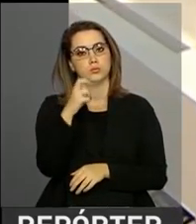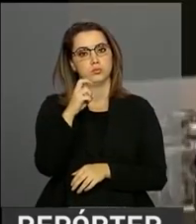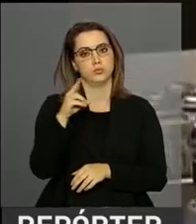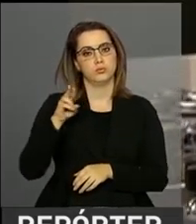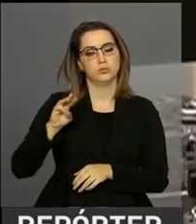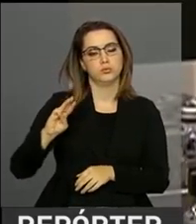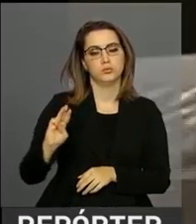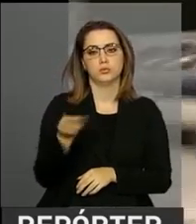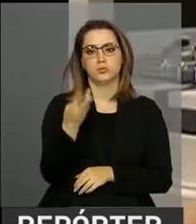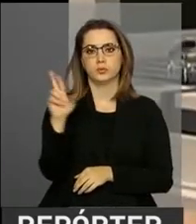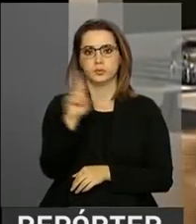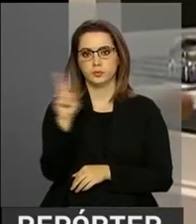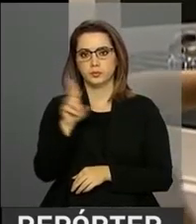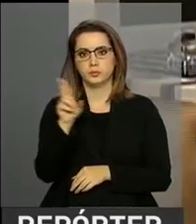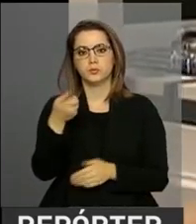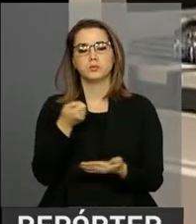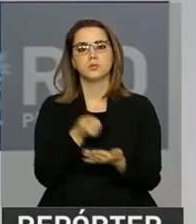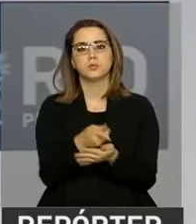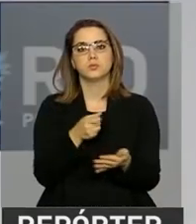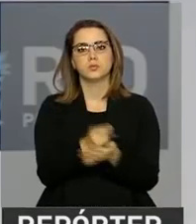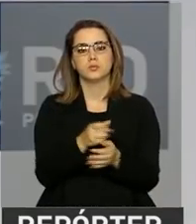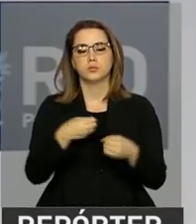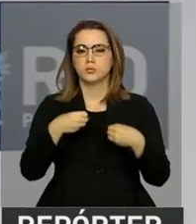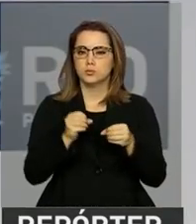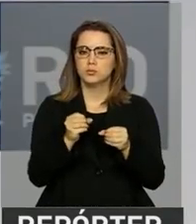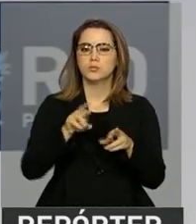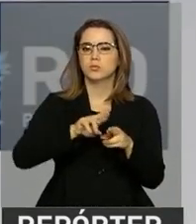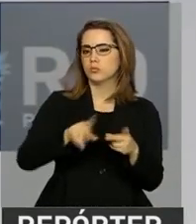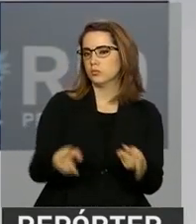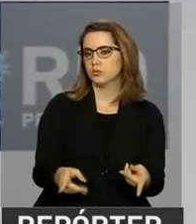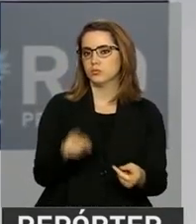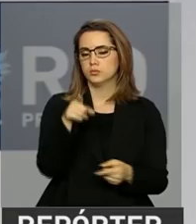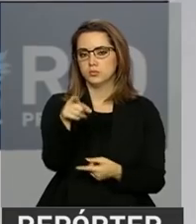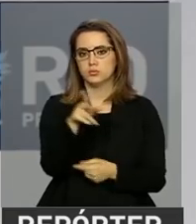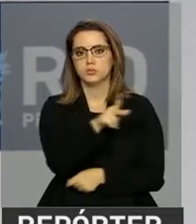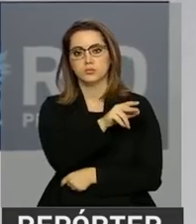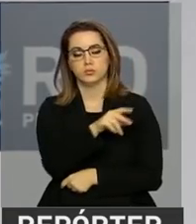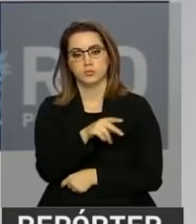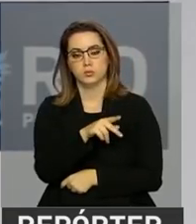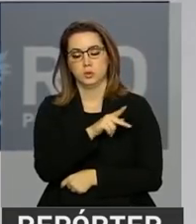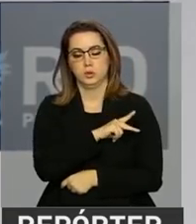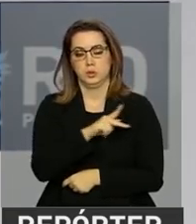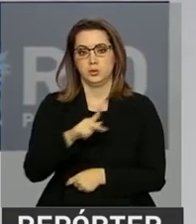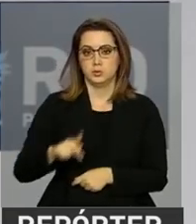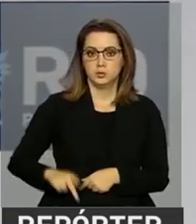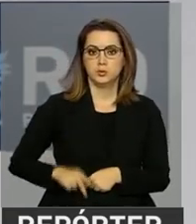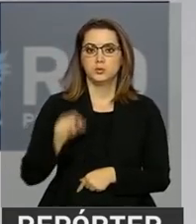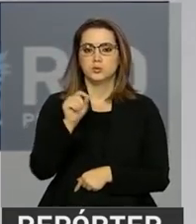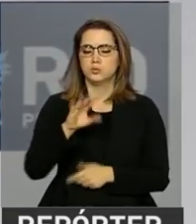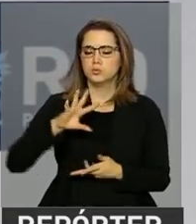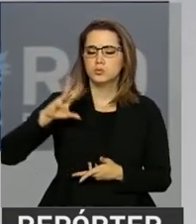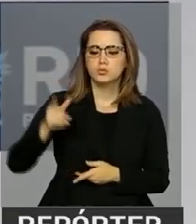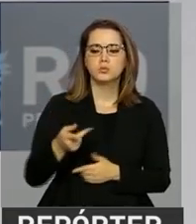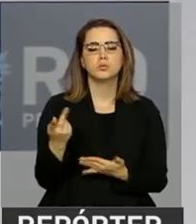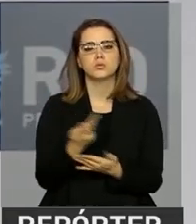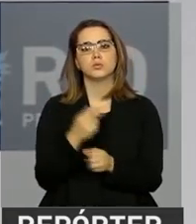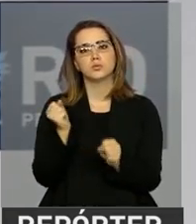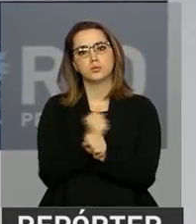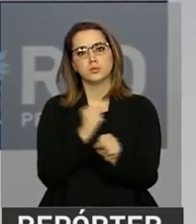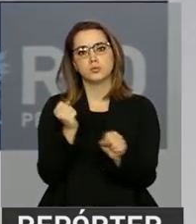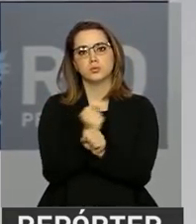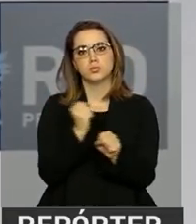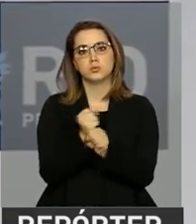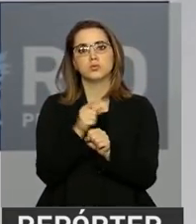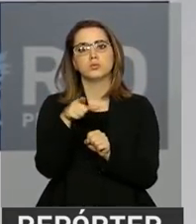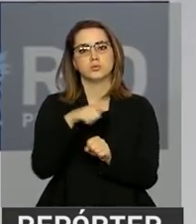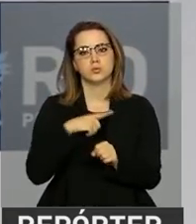R$75 milhões para a compra de equipamentos e materiais. Segundo o prefeito do Rio de Janeiro, Eduardo Paes, tudo o que foi construído para a Olimpíada terá